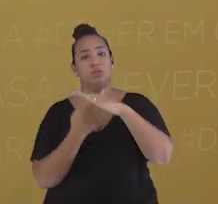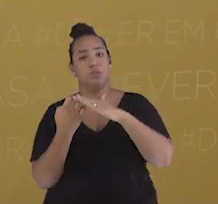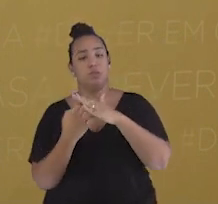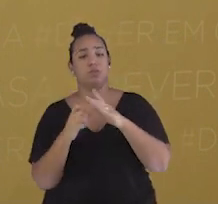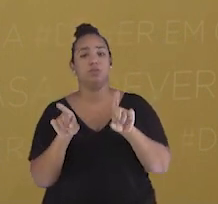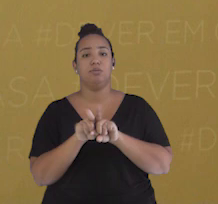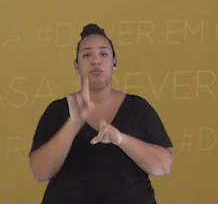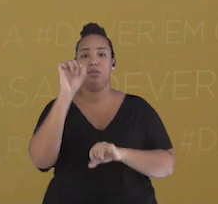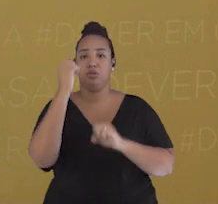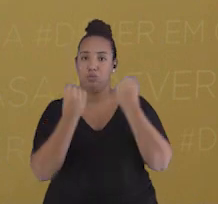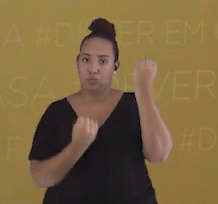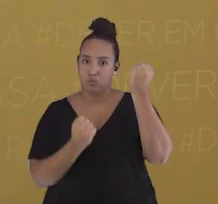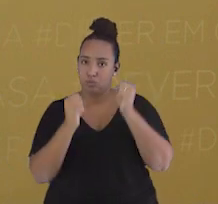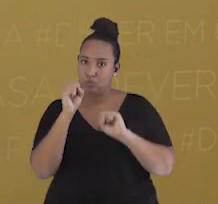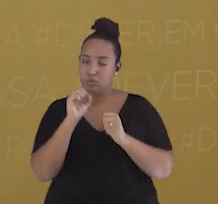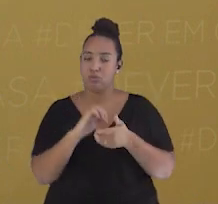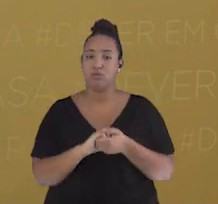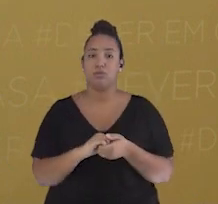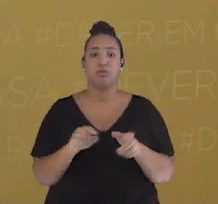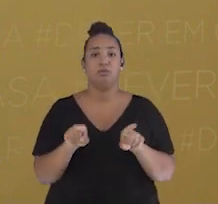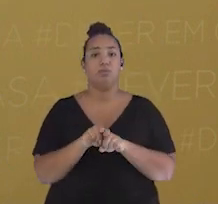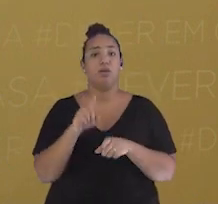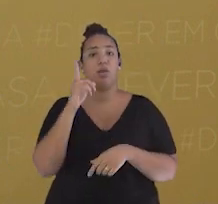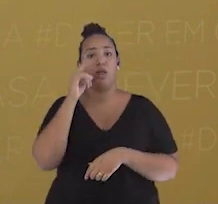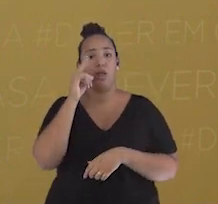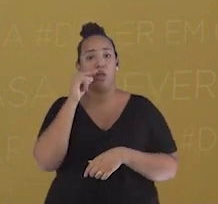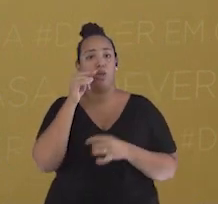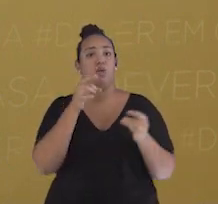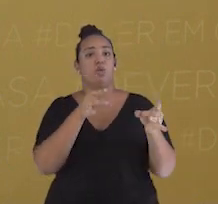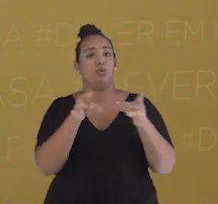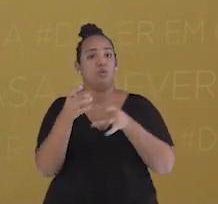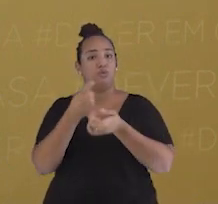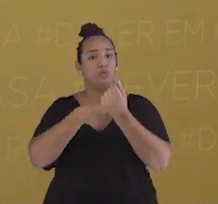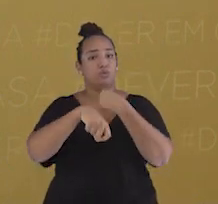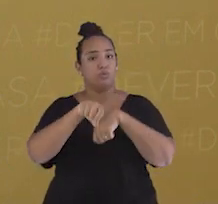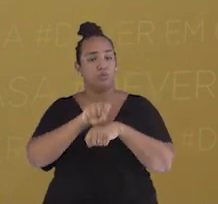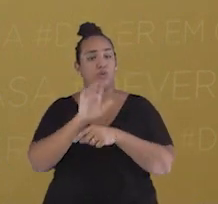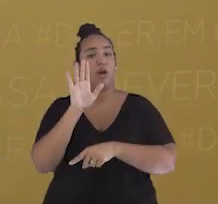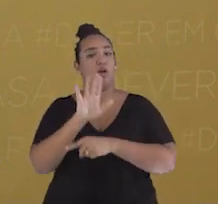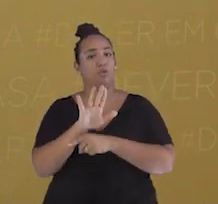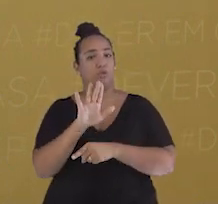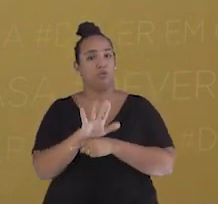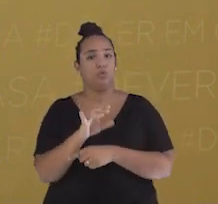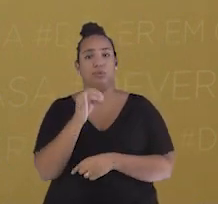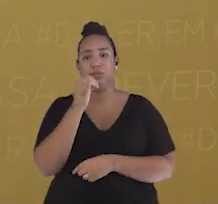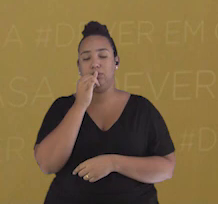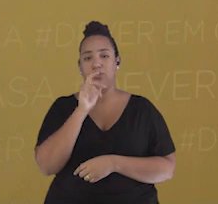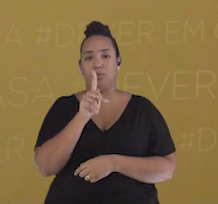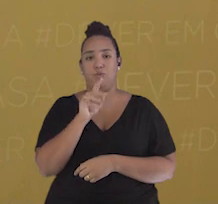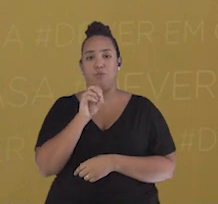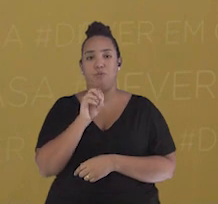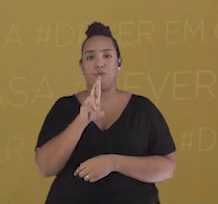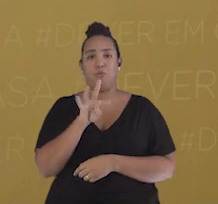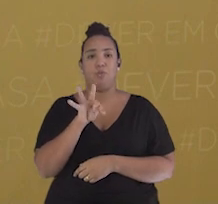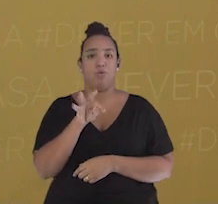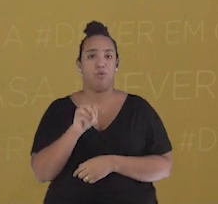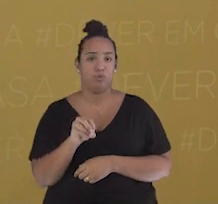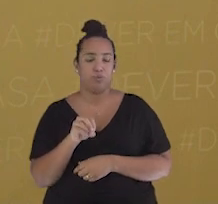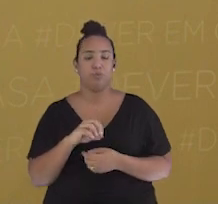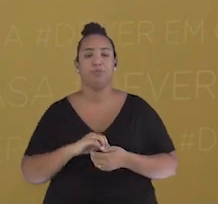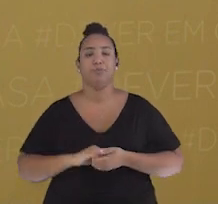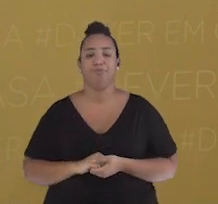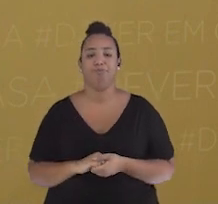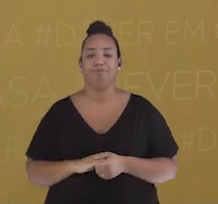empresa e indústrias, e que o comércio e a economia se beneficiaram através disso, como o Porto de Vitória que citamos na